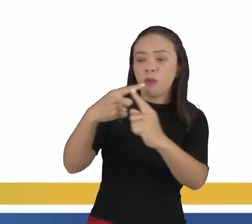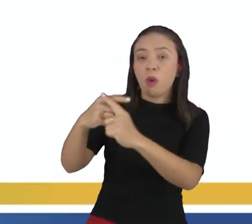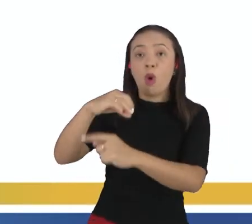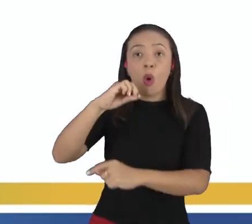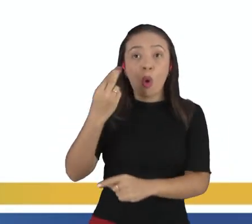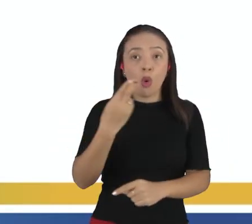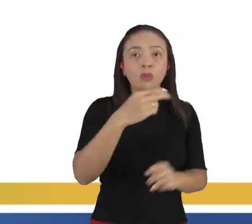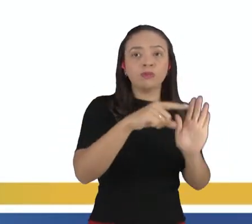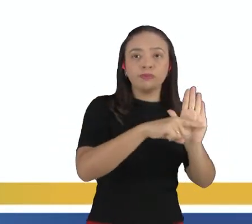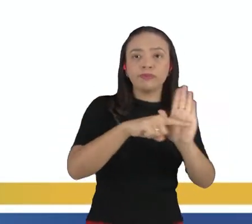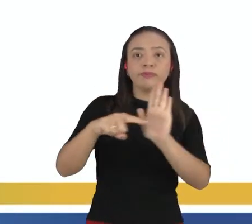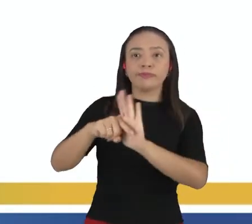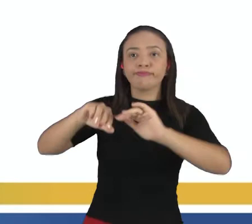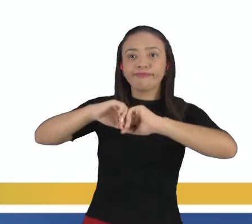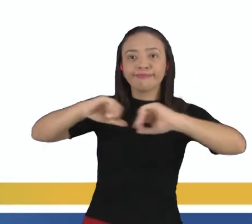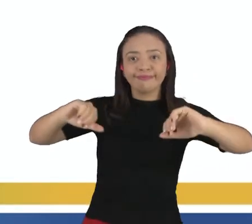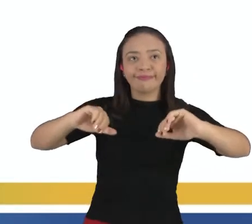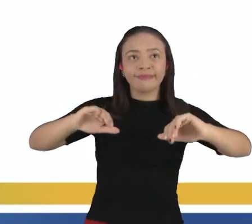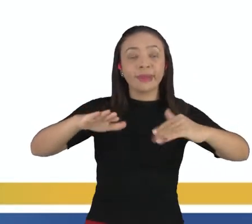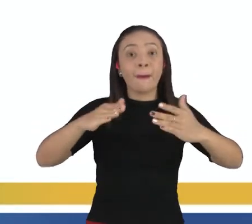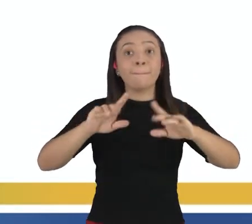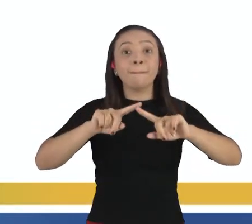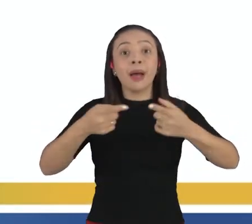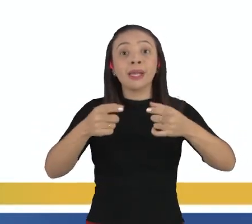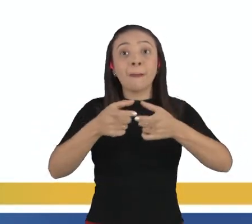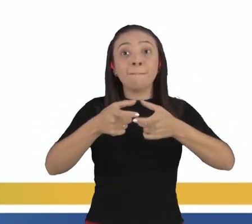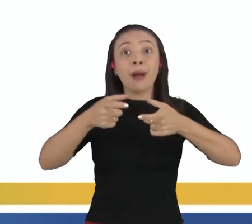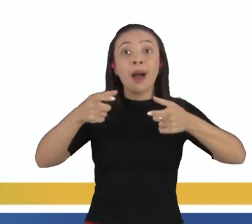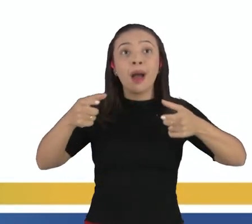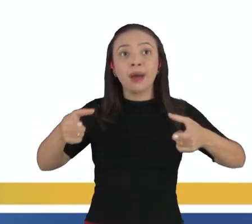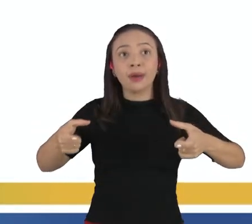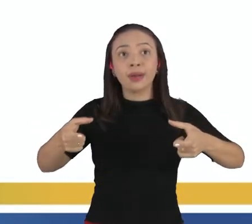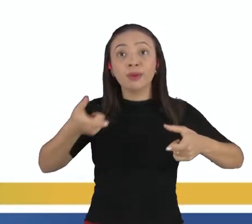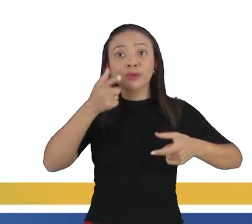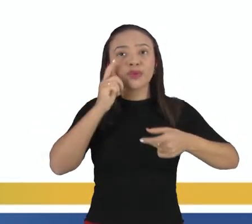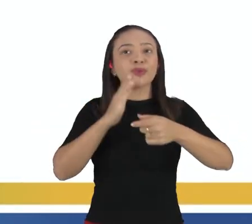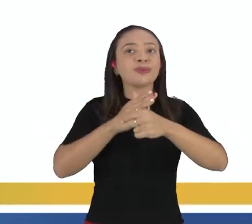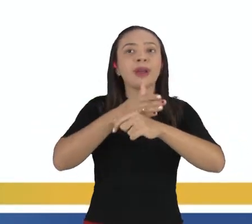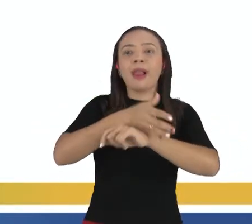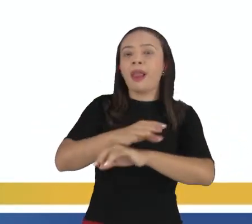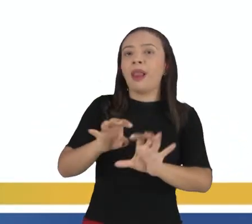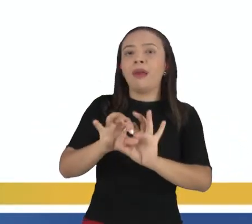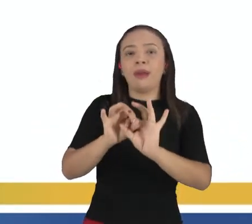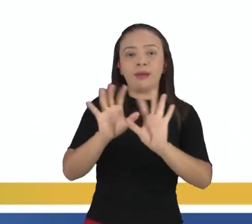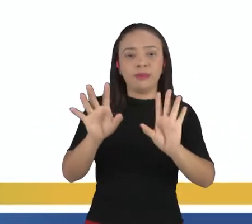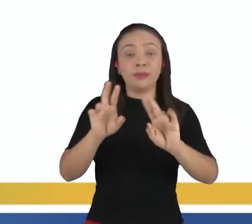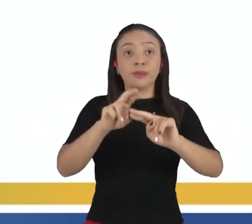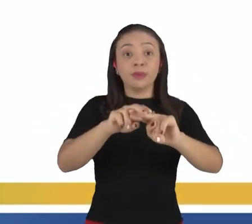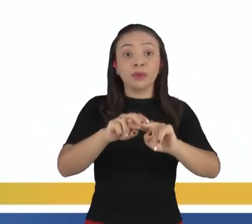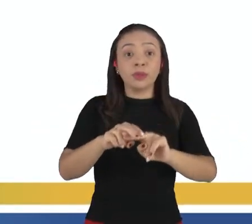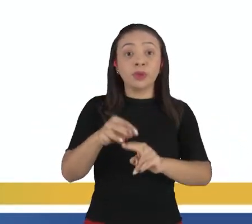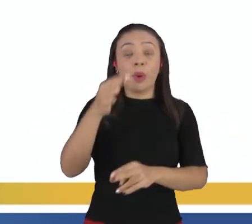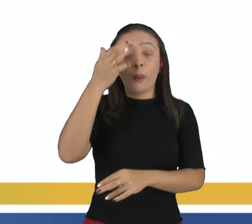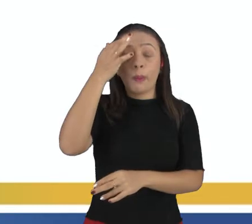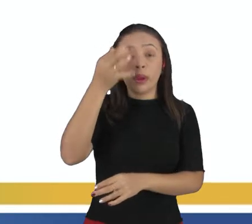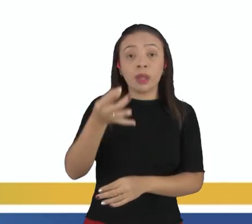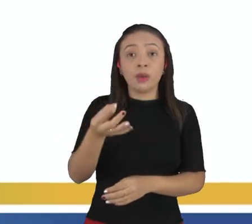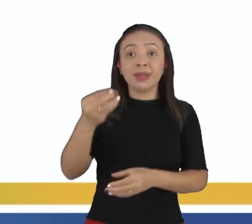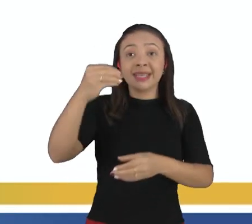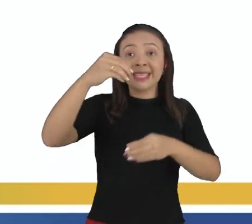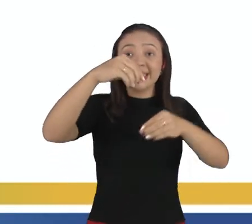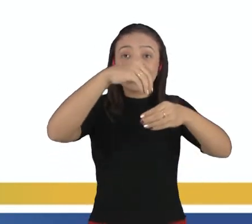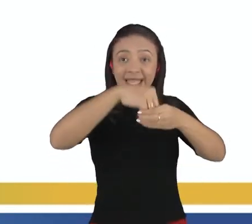das partículas, elas passavam livremente. Então, por isso que ele determinou no seu modelo que no átomo teria